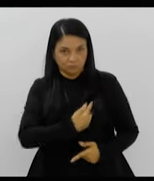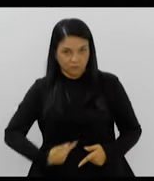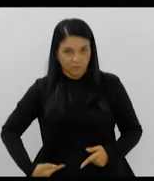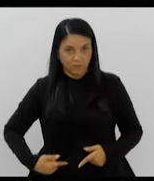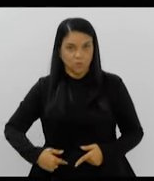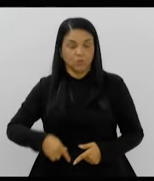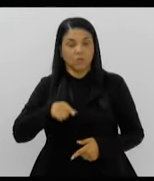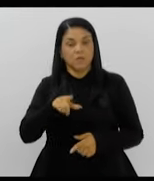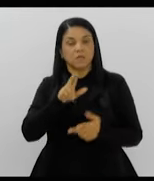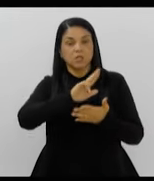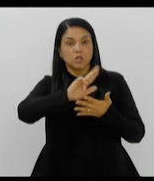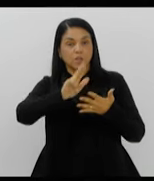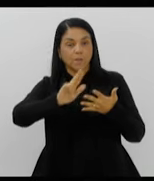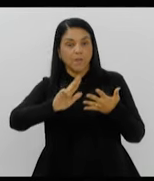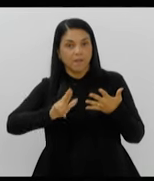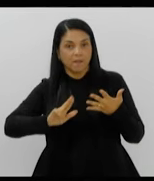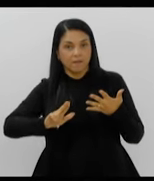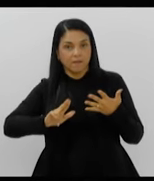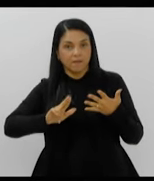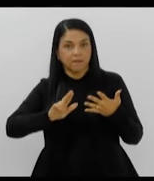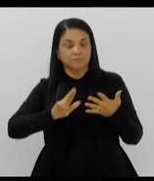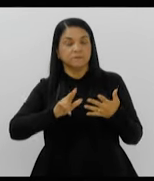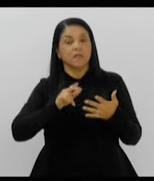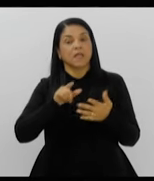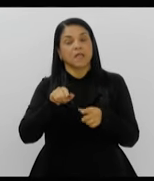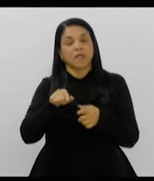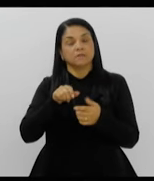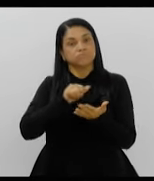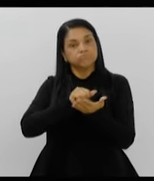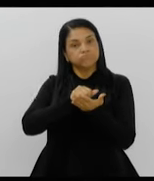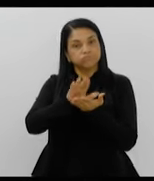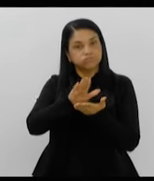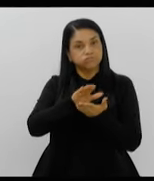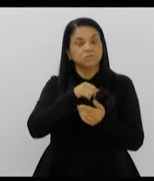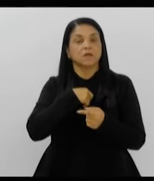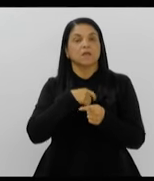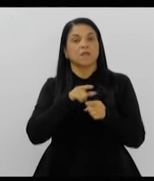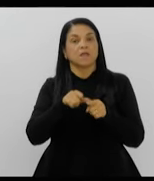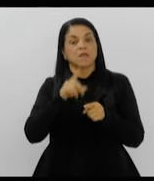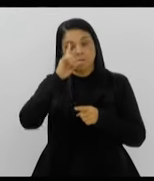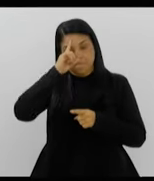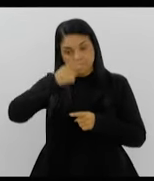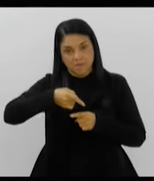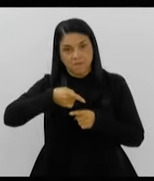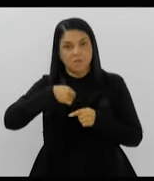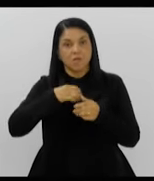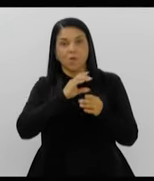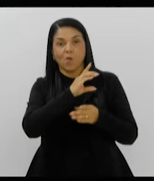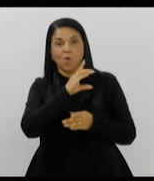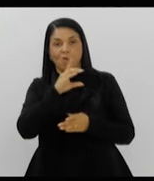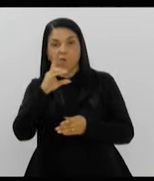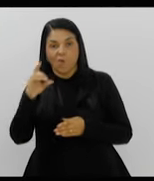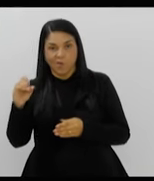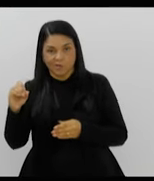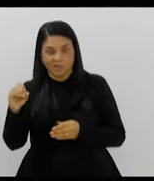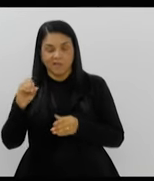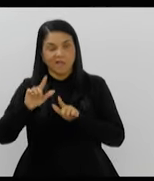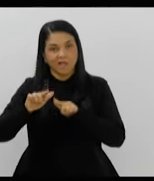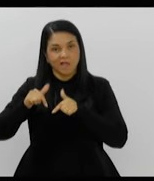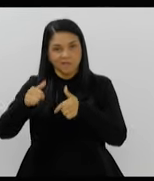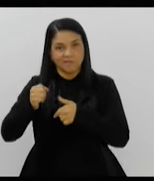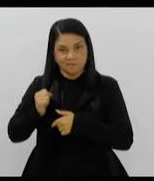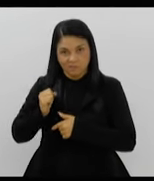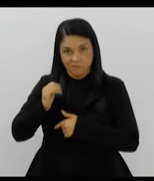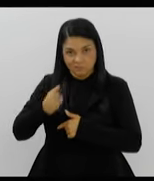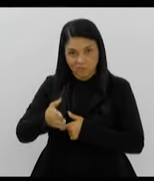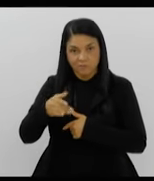quem nomeia, é ele quem exonera, é ele quem comanda e coordena todas essas ações.